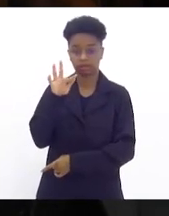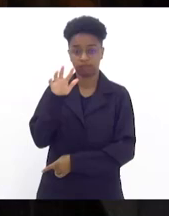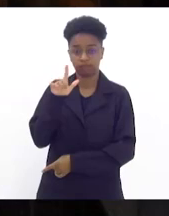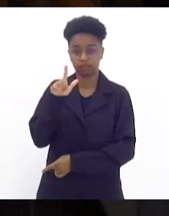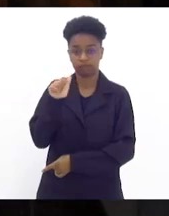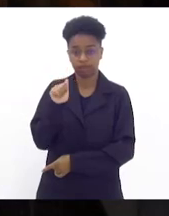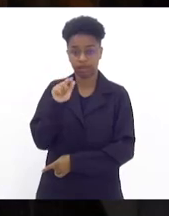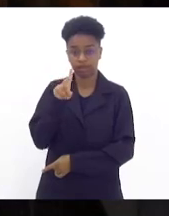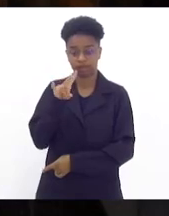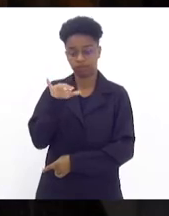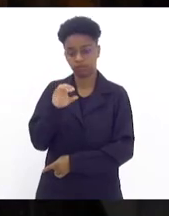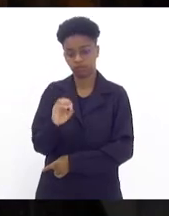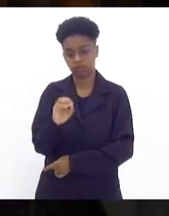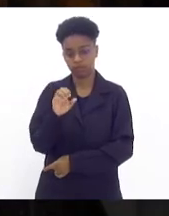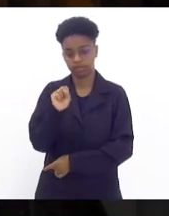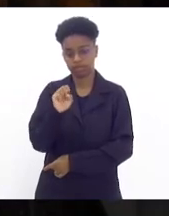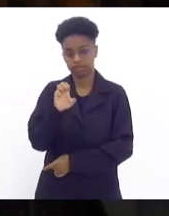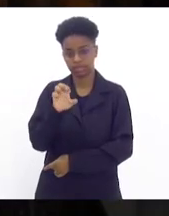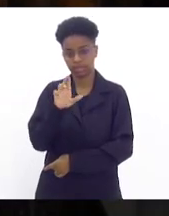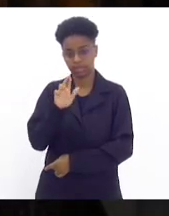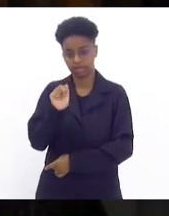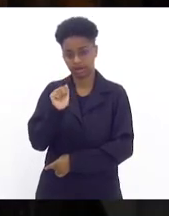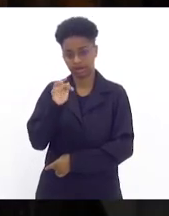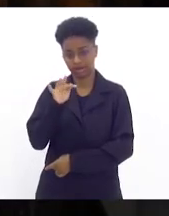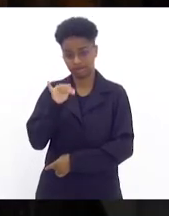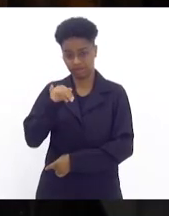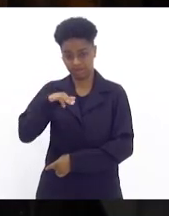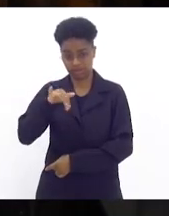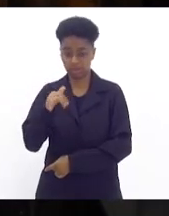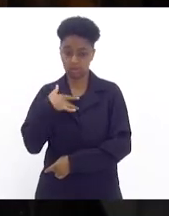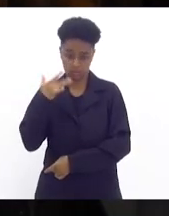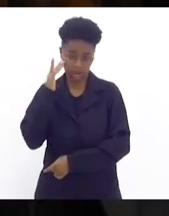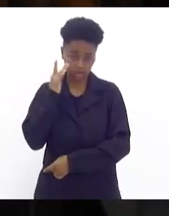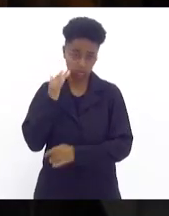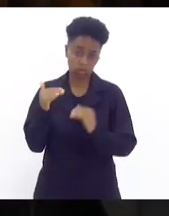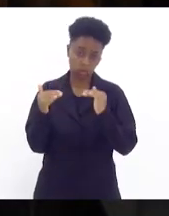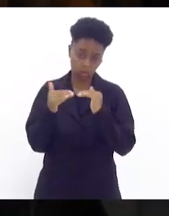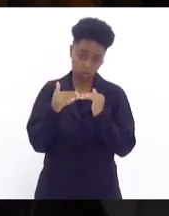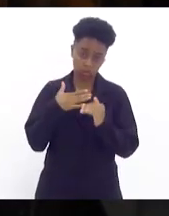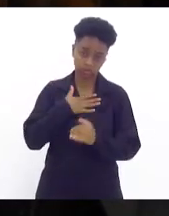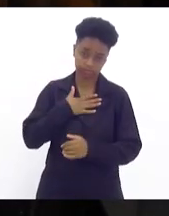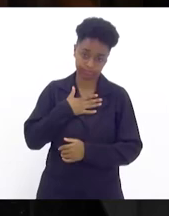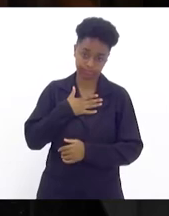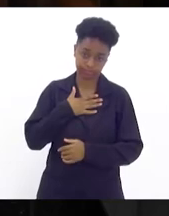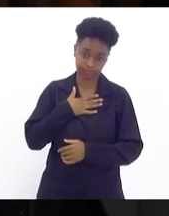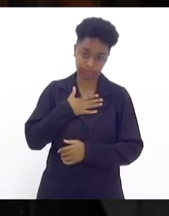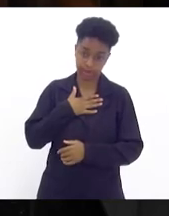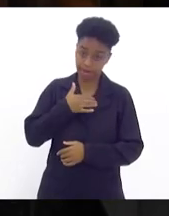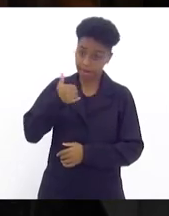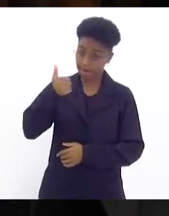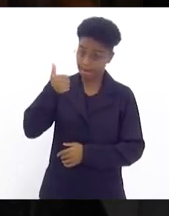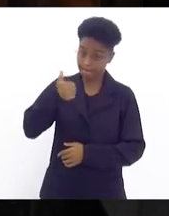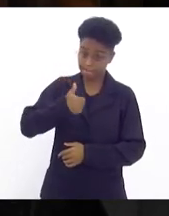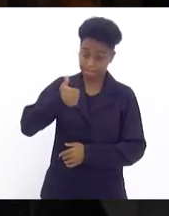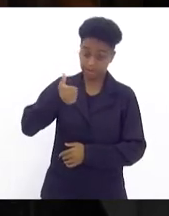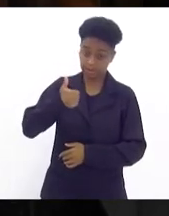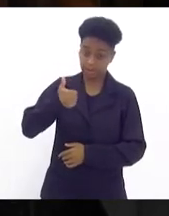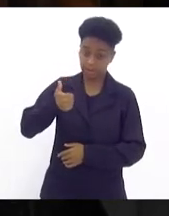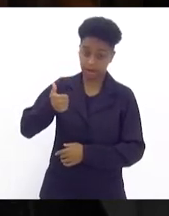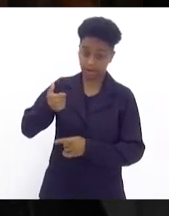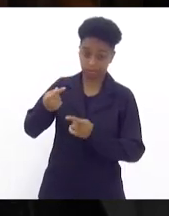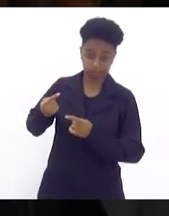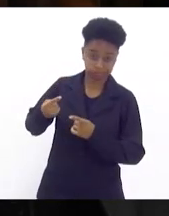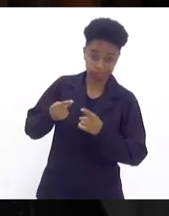Possivelmente há de concordar comigo a primeira crítica a reforma